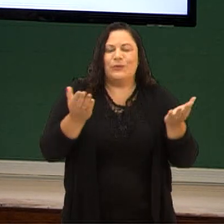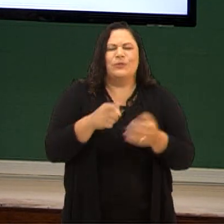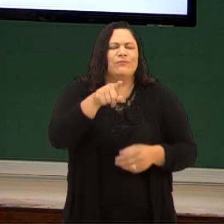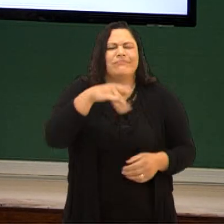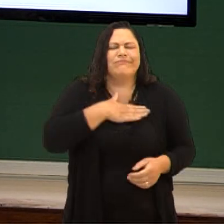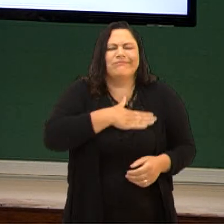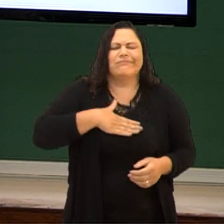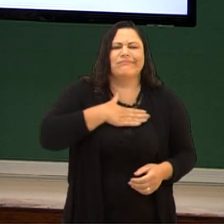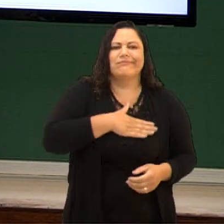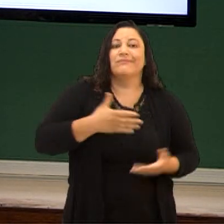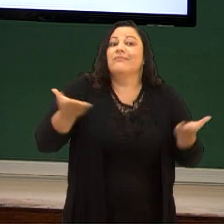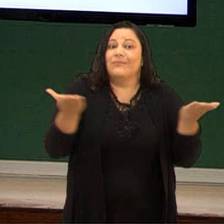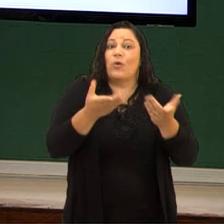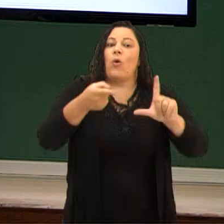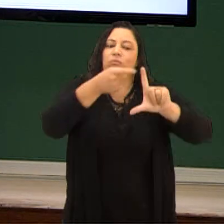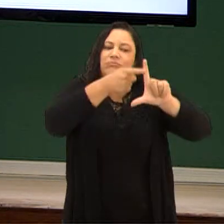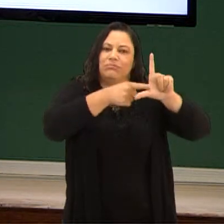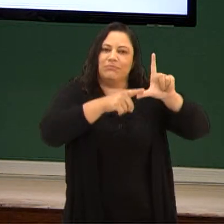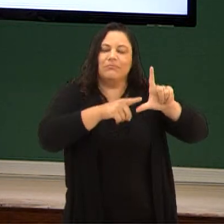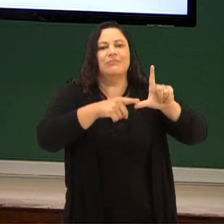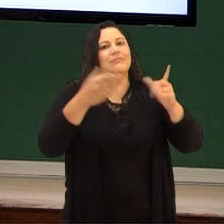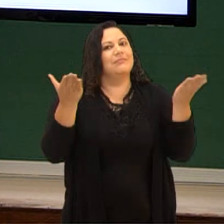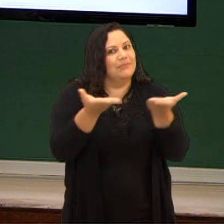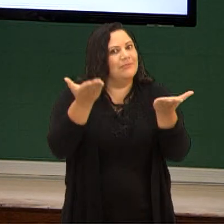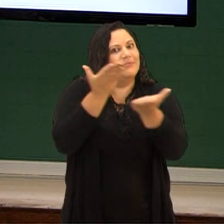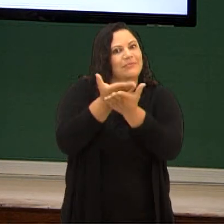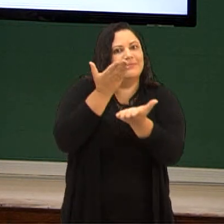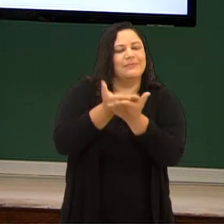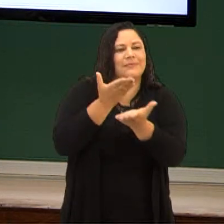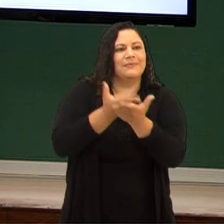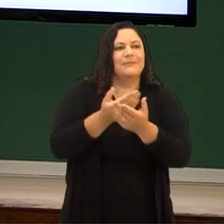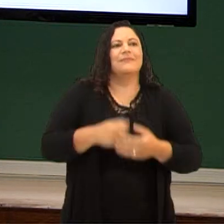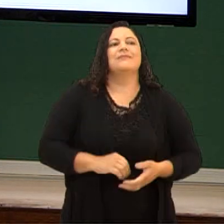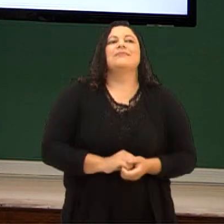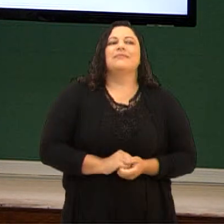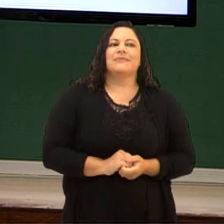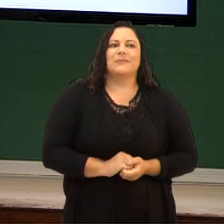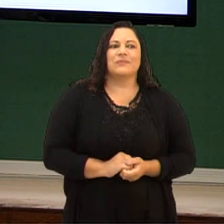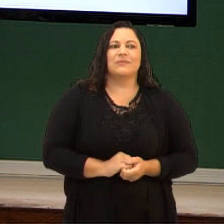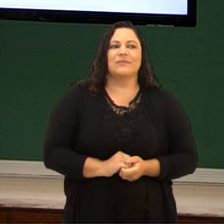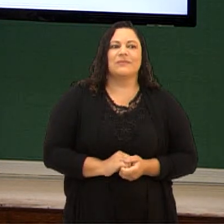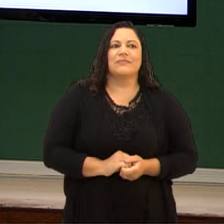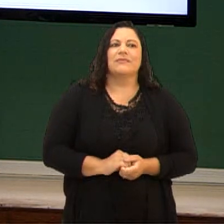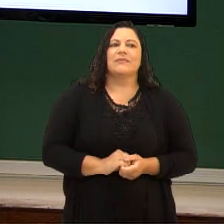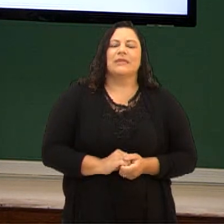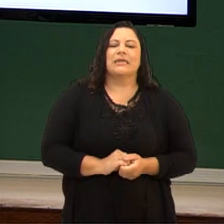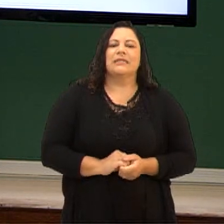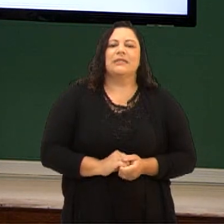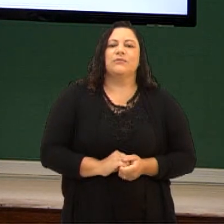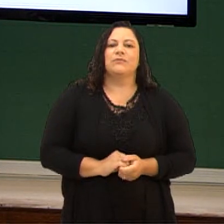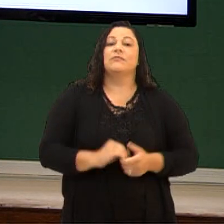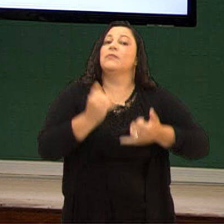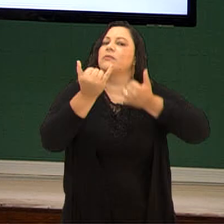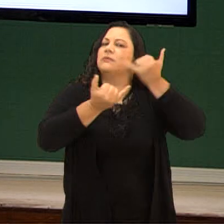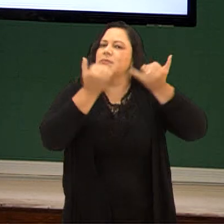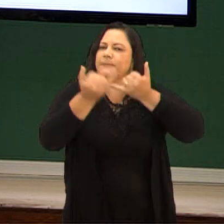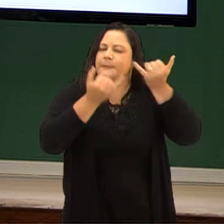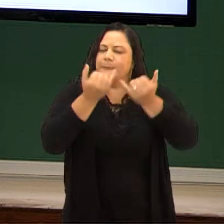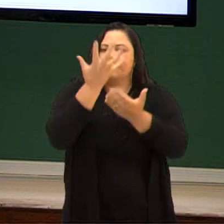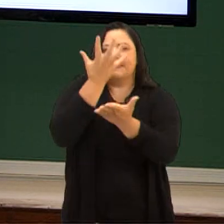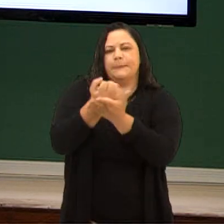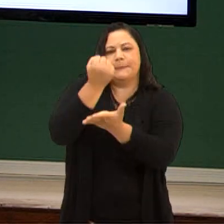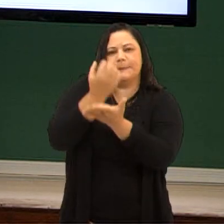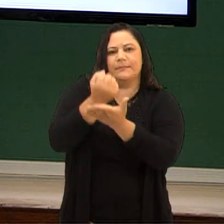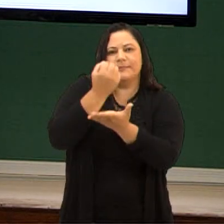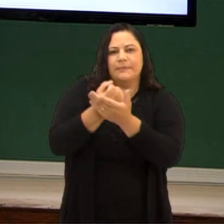o quê? Com os ângulos que nós estamos estudando, certo? Então, o joguinho é o qual? procurem lá no aplicativo de